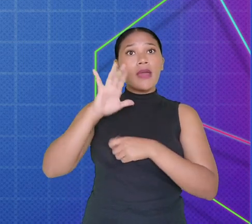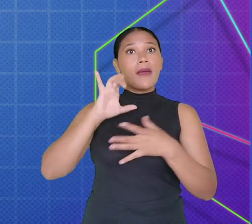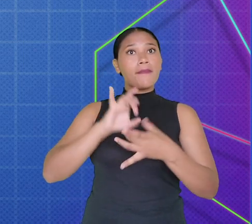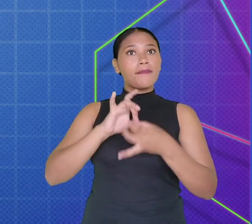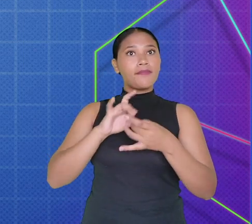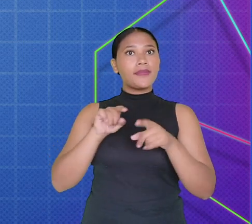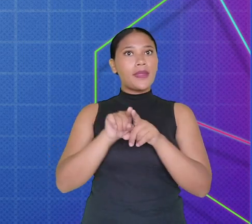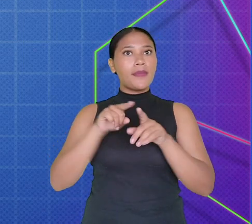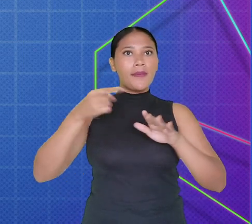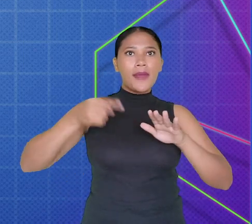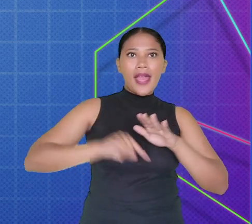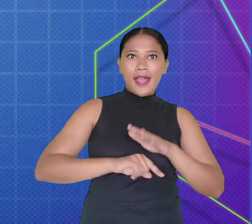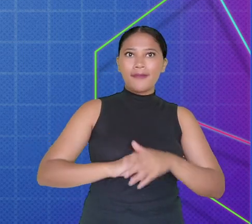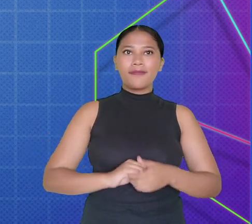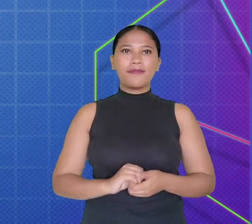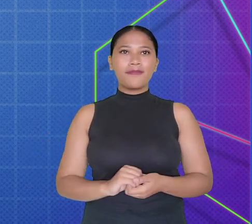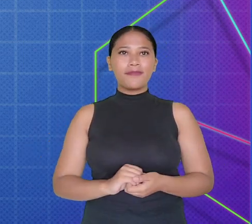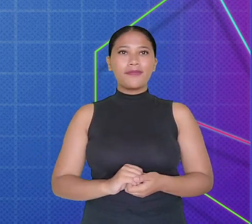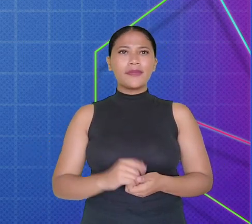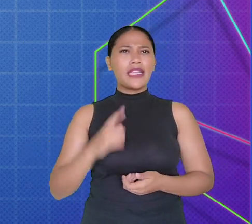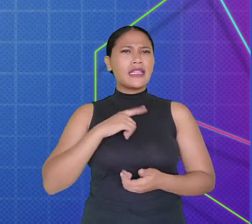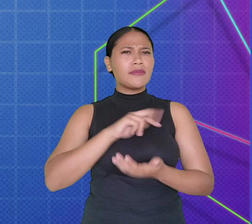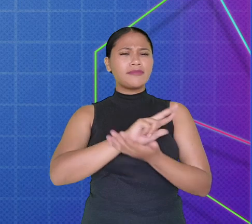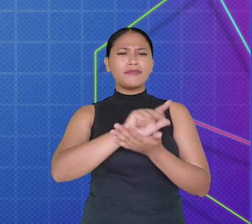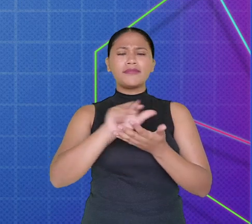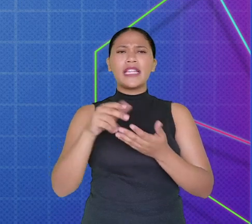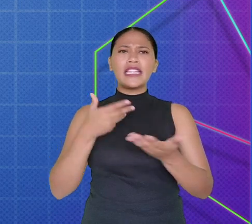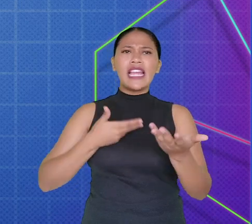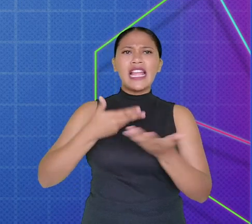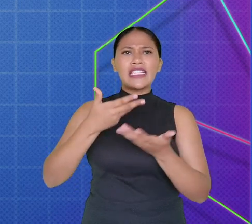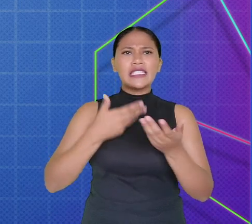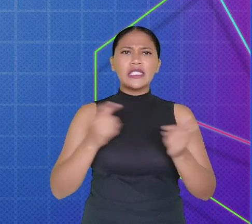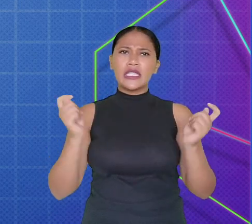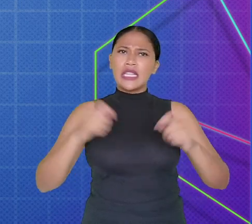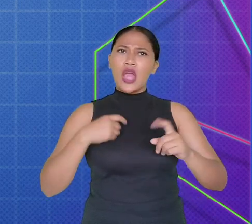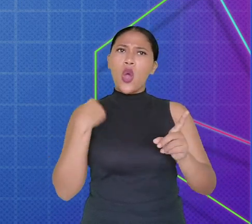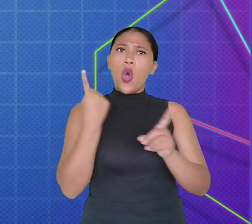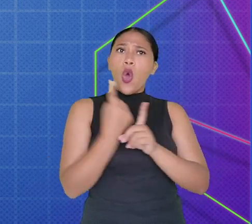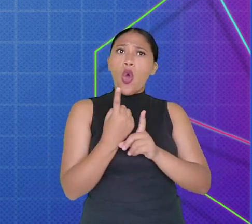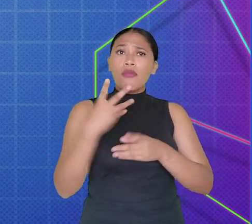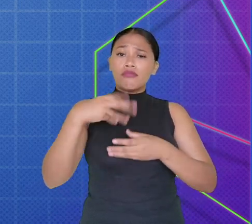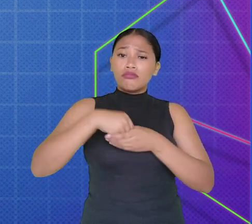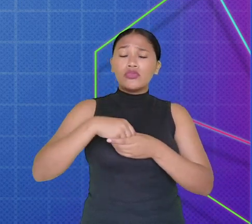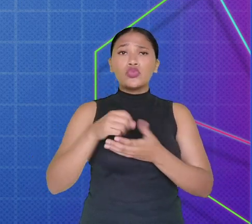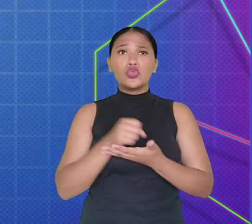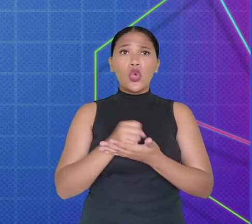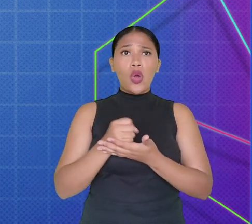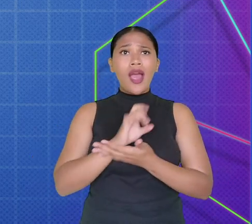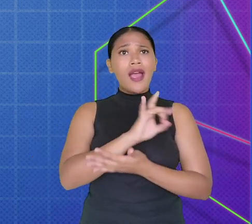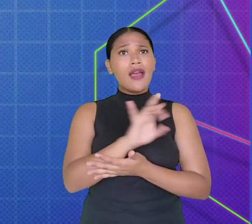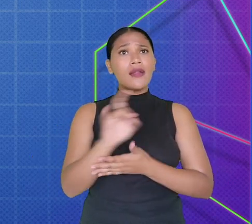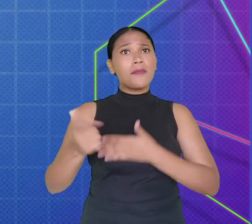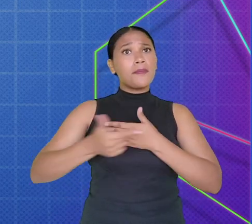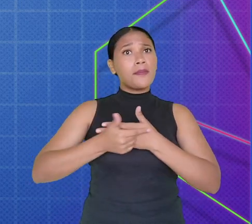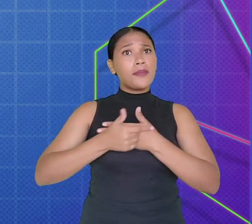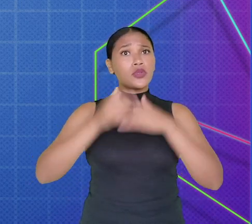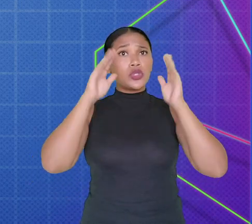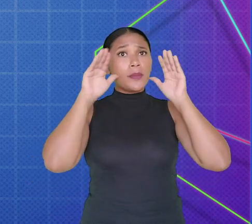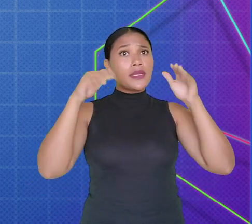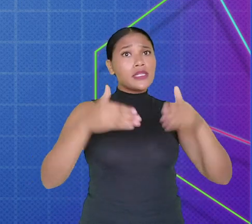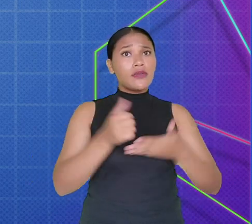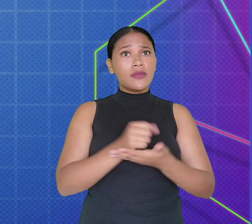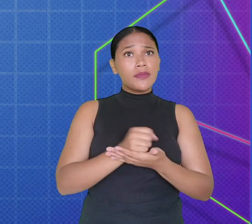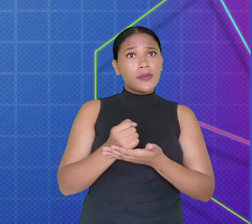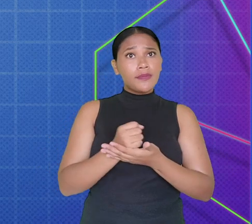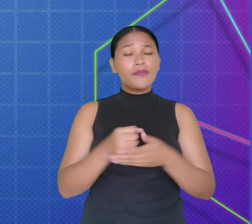experiência do jogador mais envolvente e imersiva. Há uma ampla gama de interações que podem ser encontradas nos jogos, cada uma com um